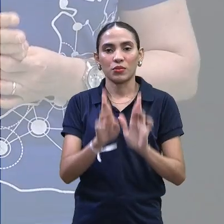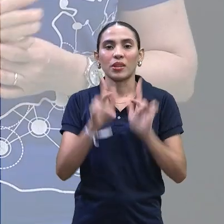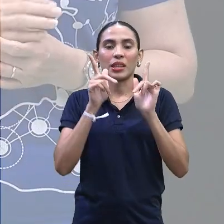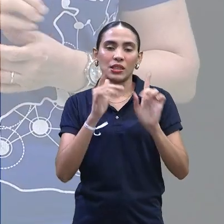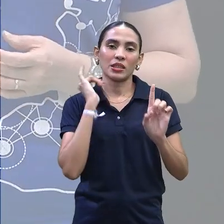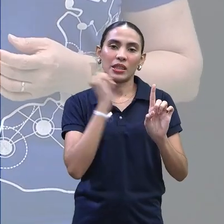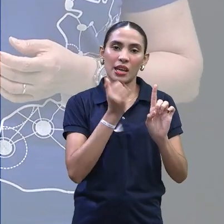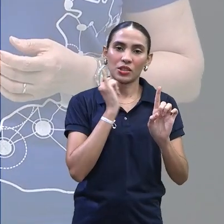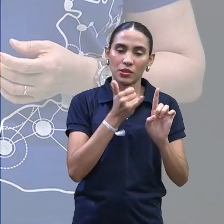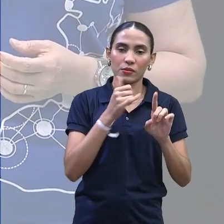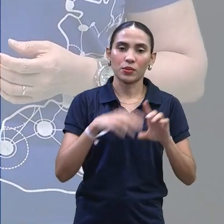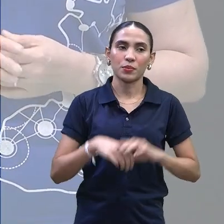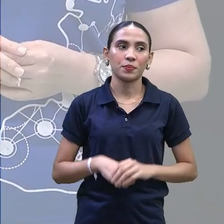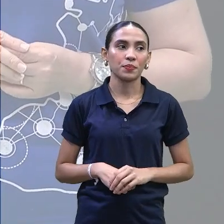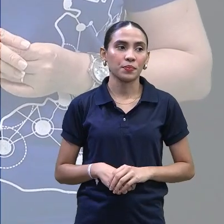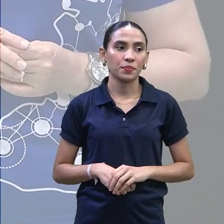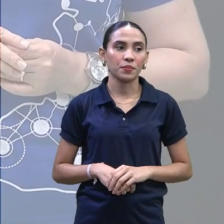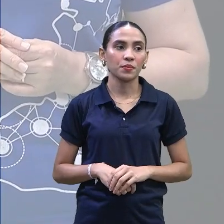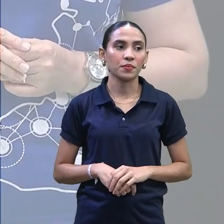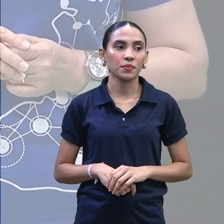texto narrativo.